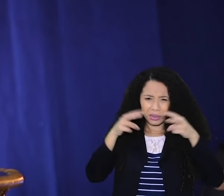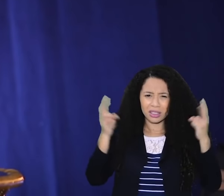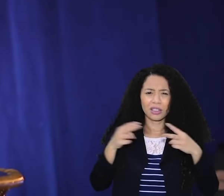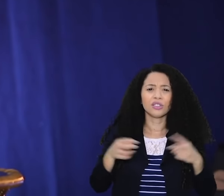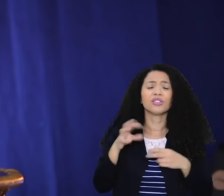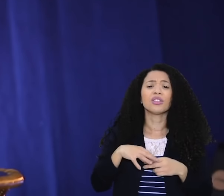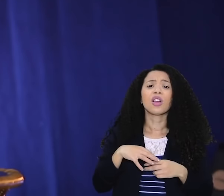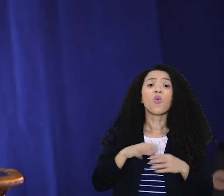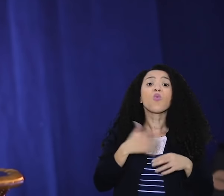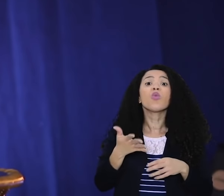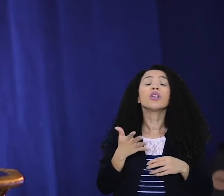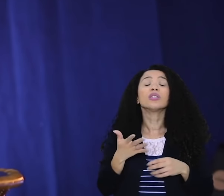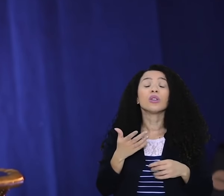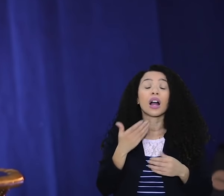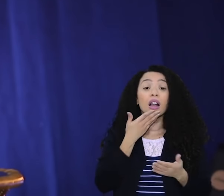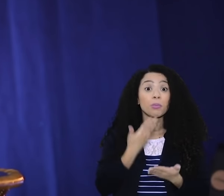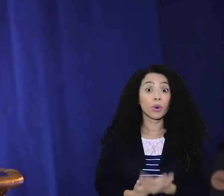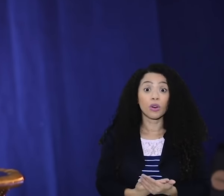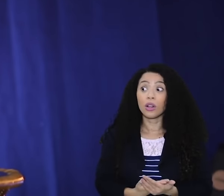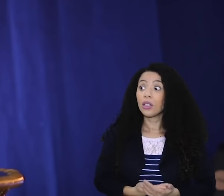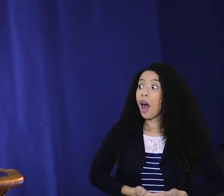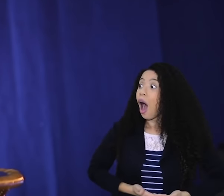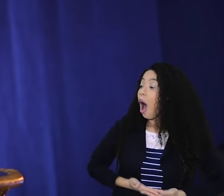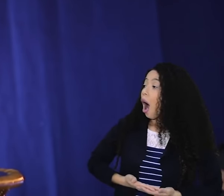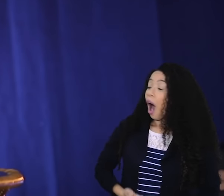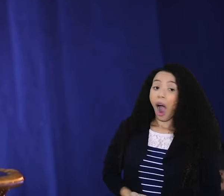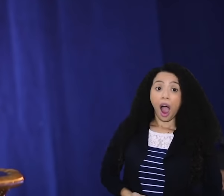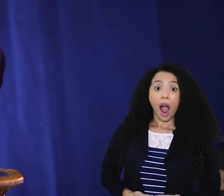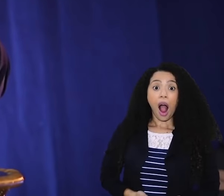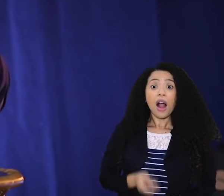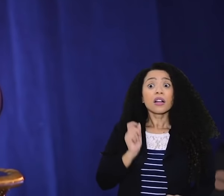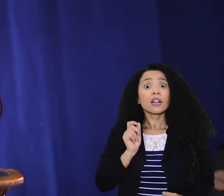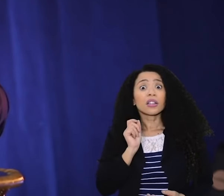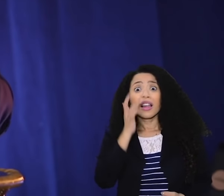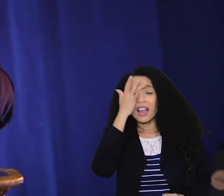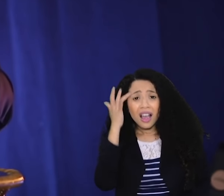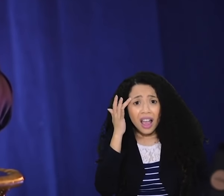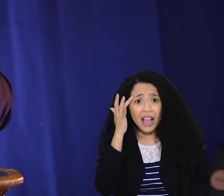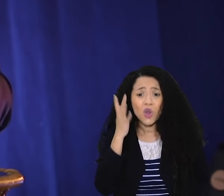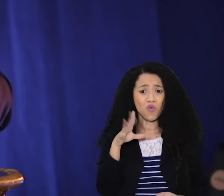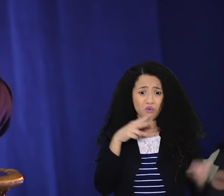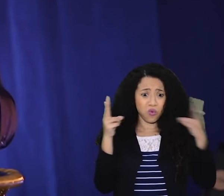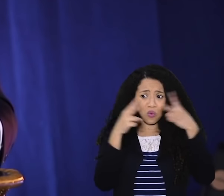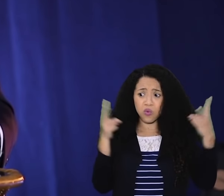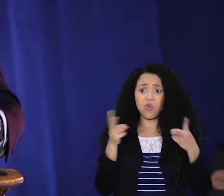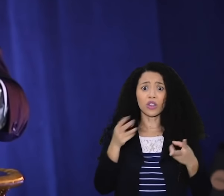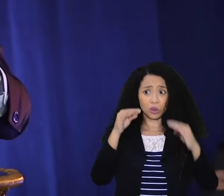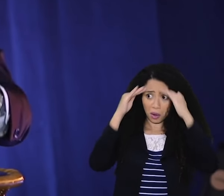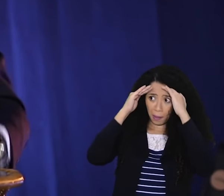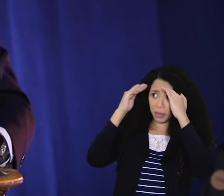mão no queixo, se espantaram dizendo: meu Deus, quem é esse que até o vento lhe obedece? Ou